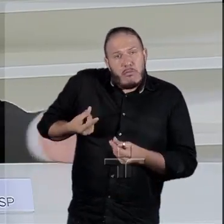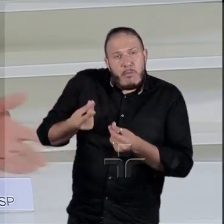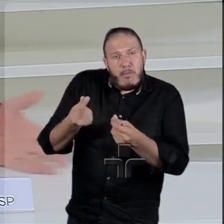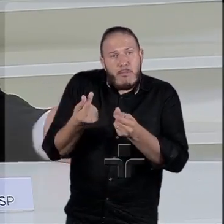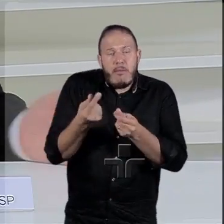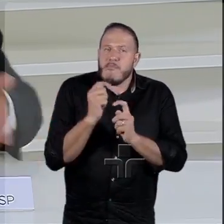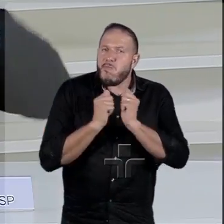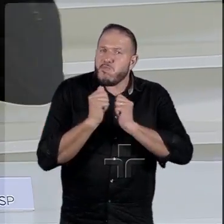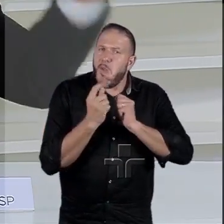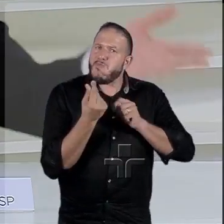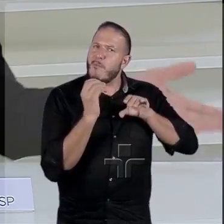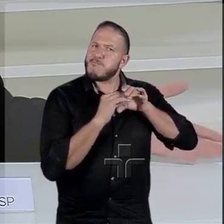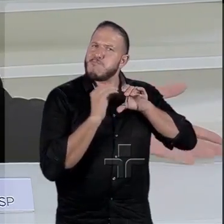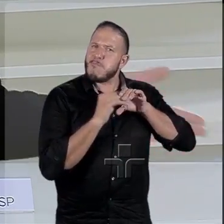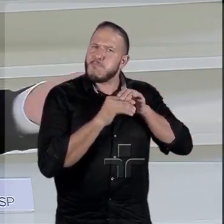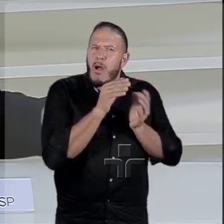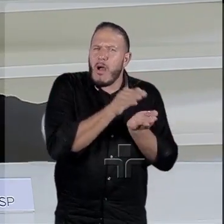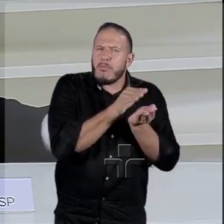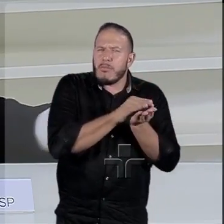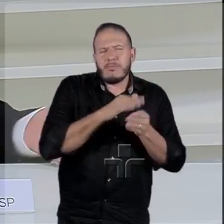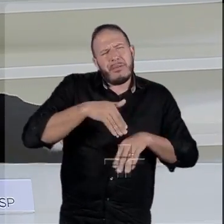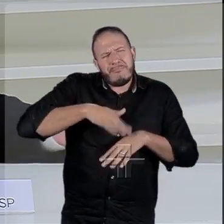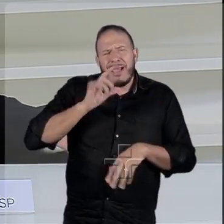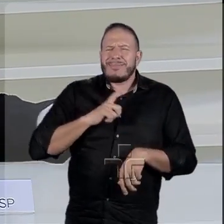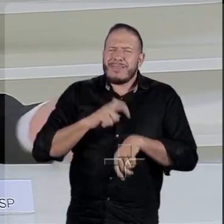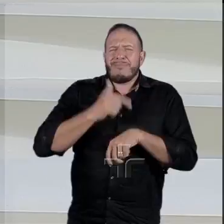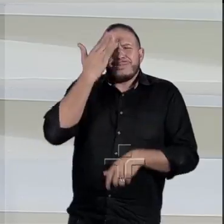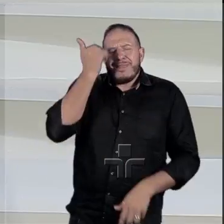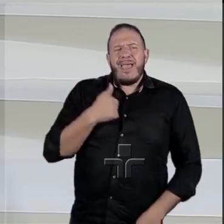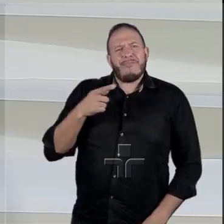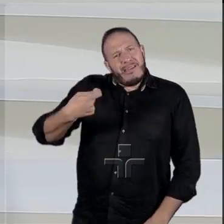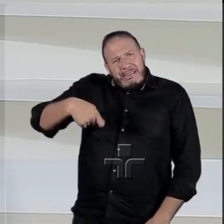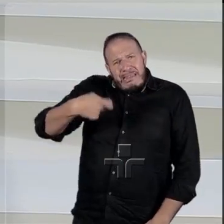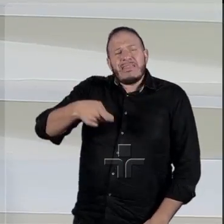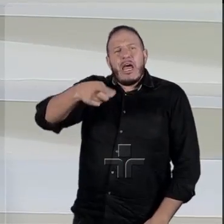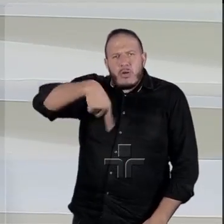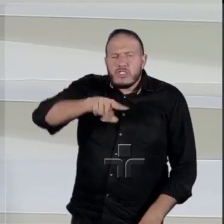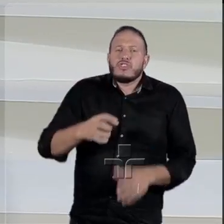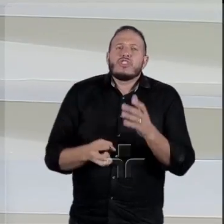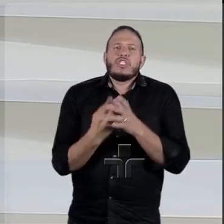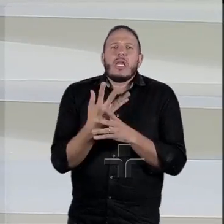Hélio tem dito isso há mais tempo do que eu. É necessário a gente criar um